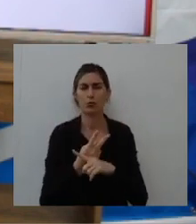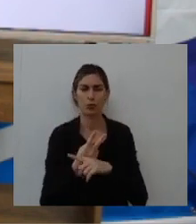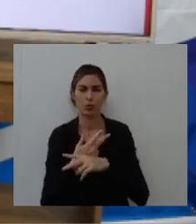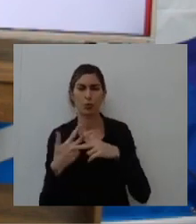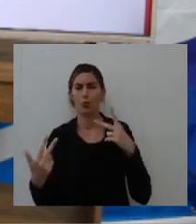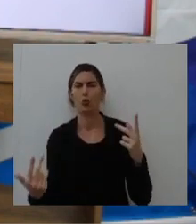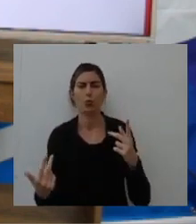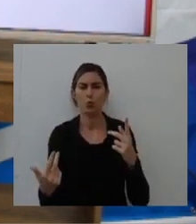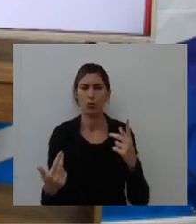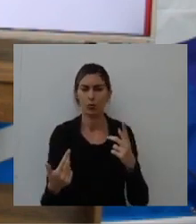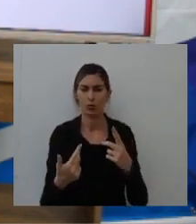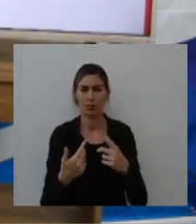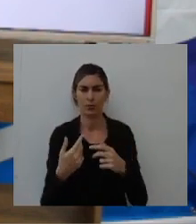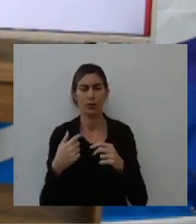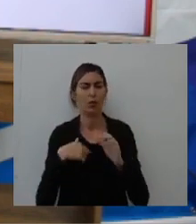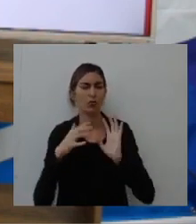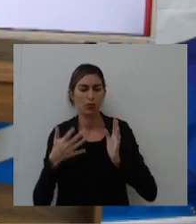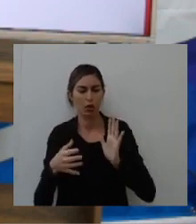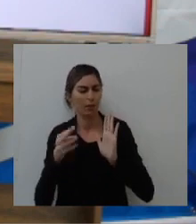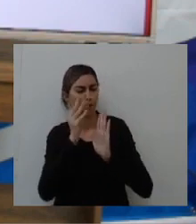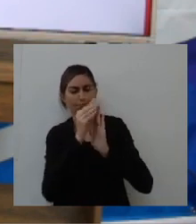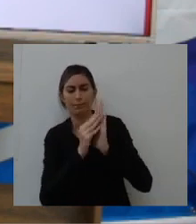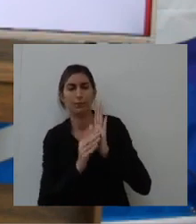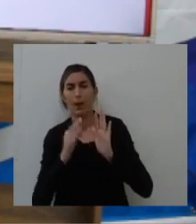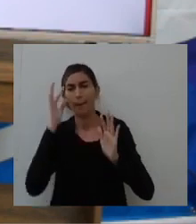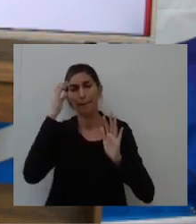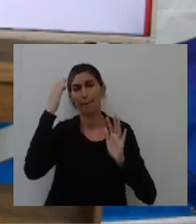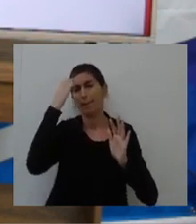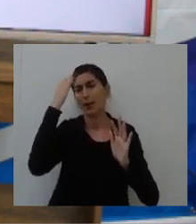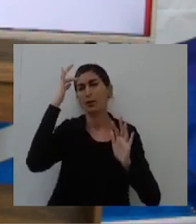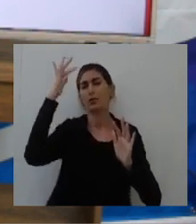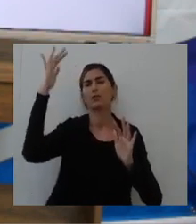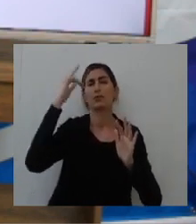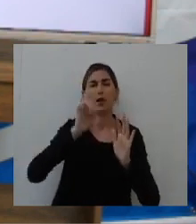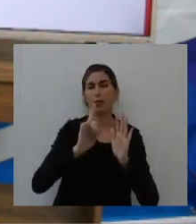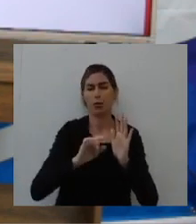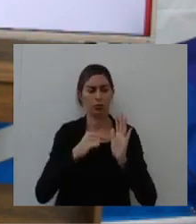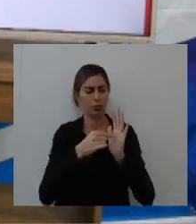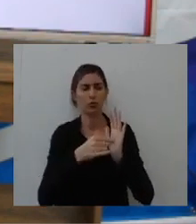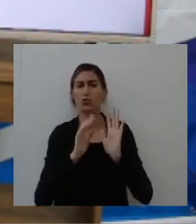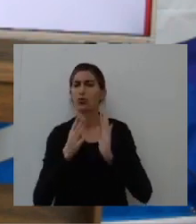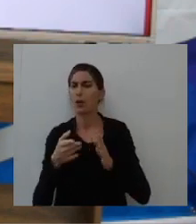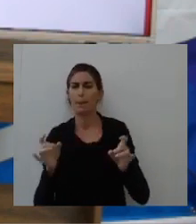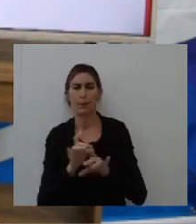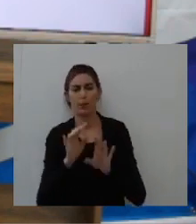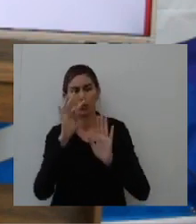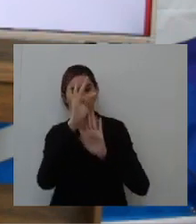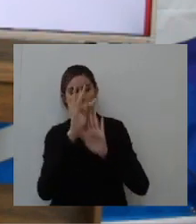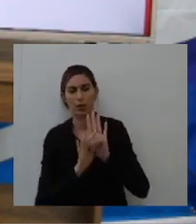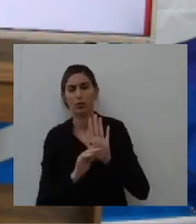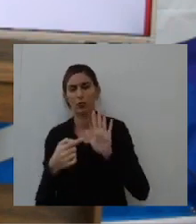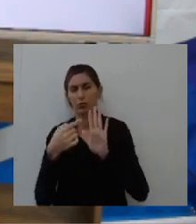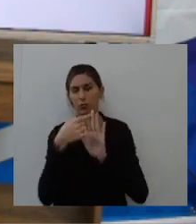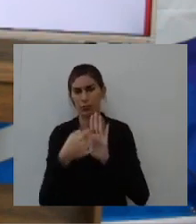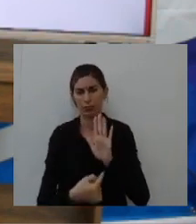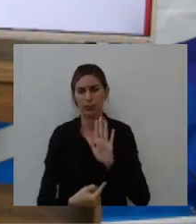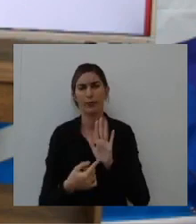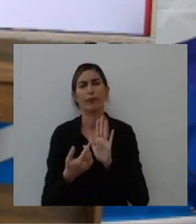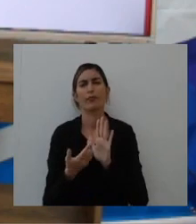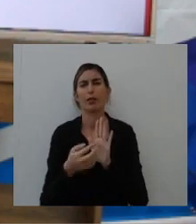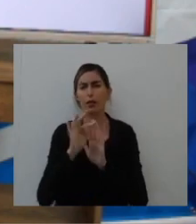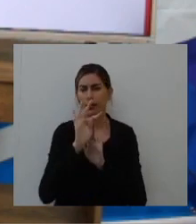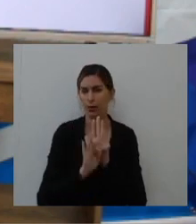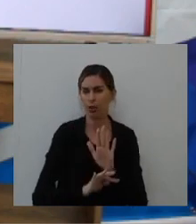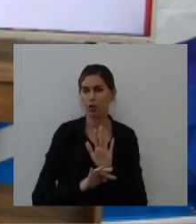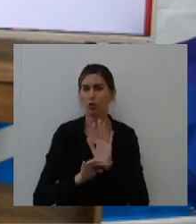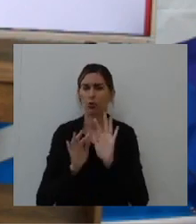instrumentos, assim, recursos. Você não precisa pensar além daquilo que está no texto. Então, como a gente viu anteriormente no texto,